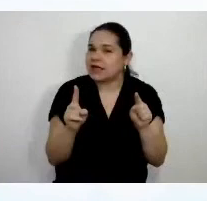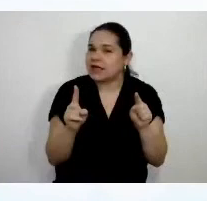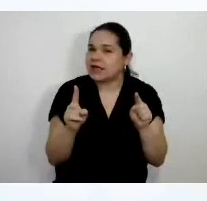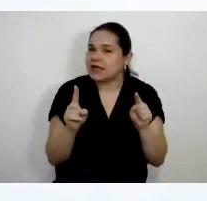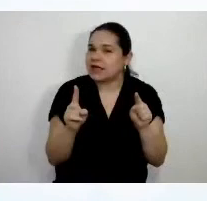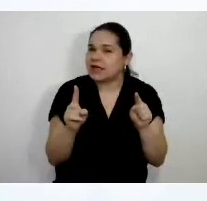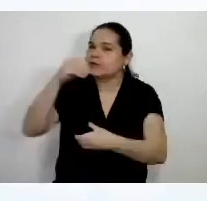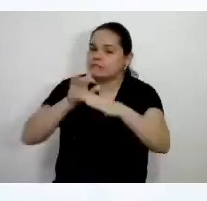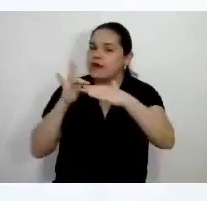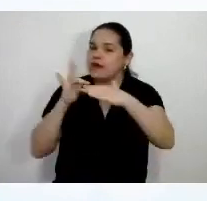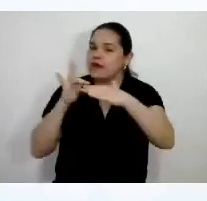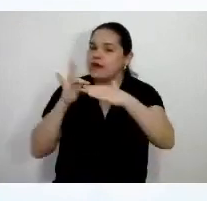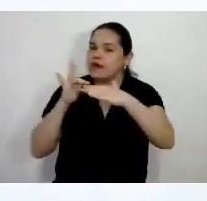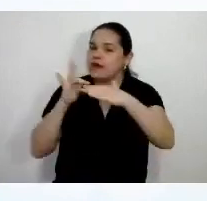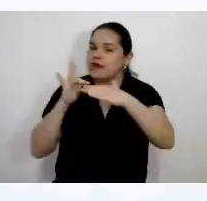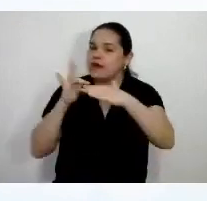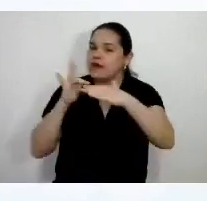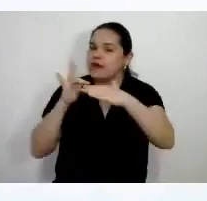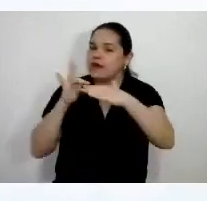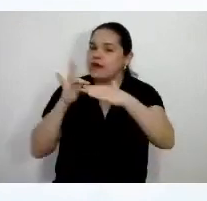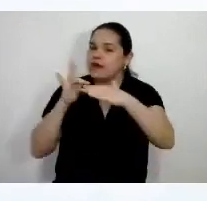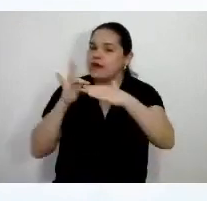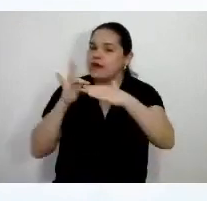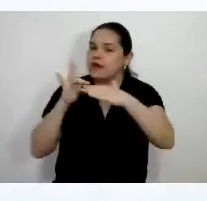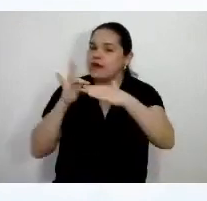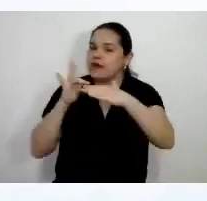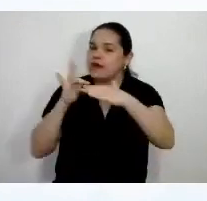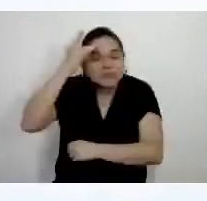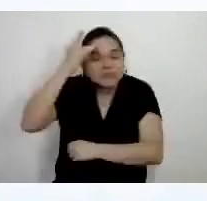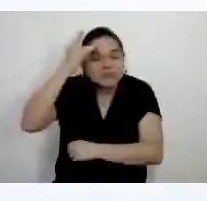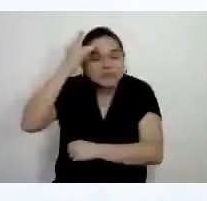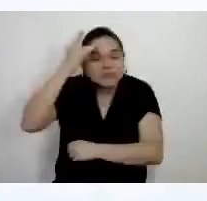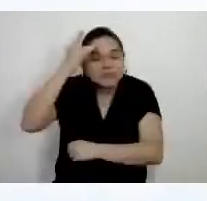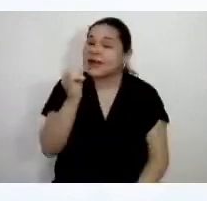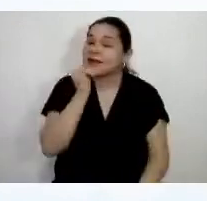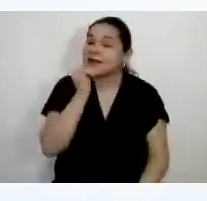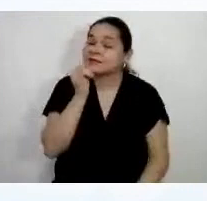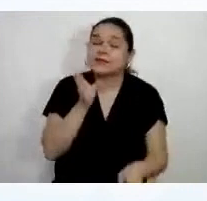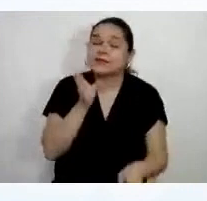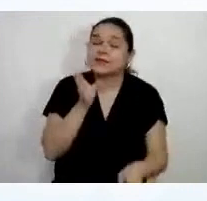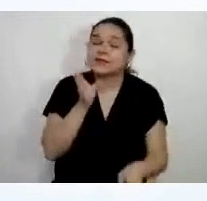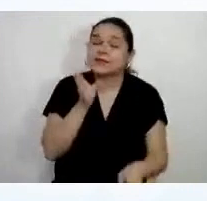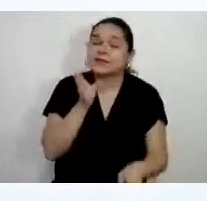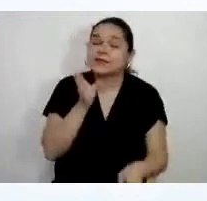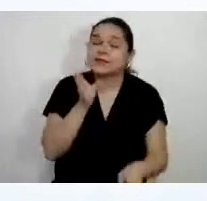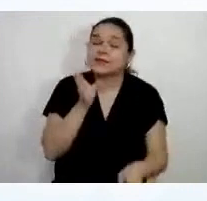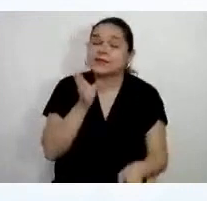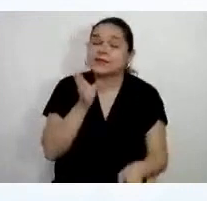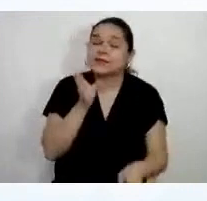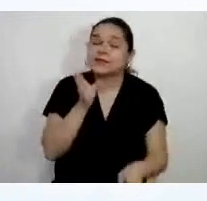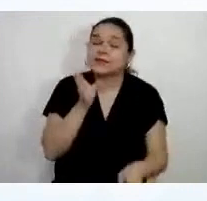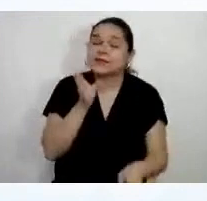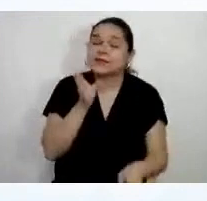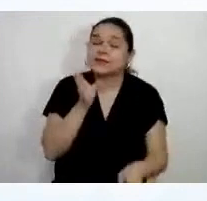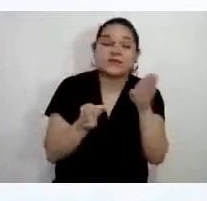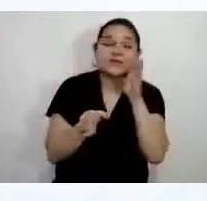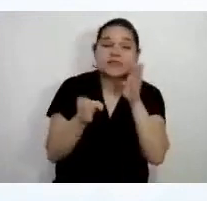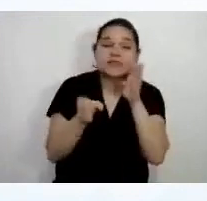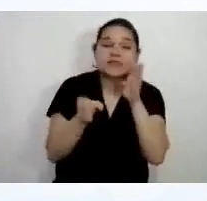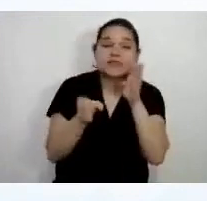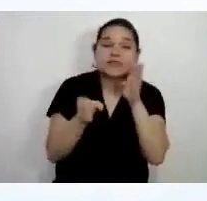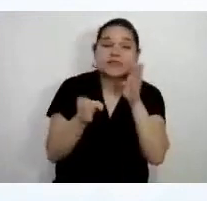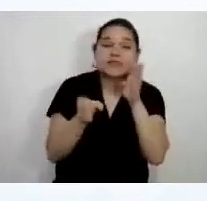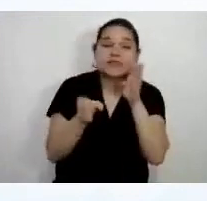dar um exemplo do Facebook, que é o mais comum deles. No Facebook, você vê que a pessoa, ela se coloca,